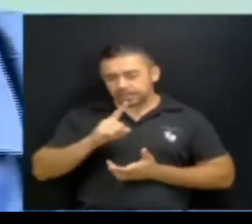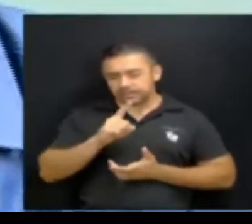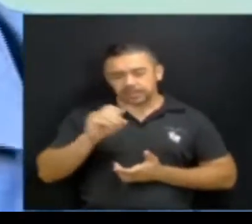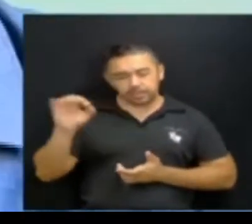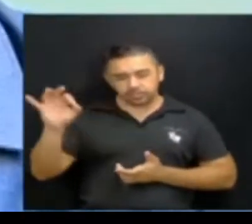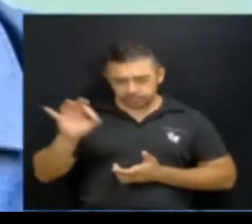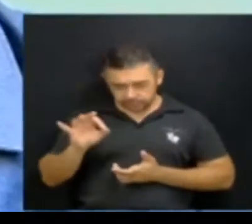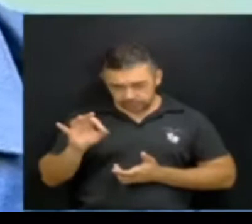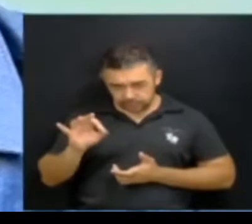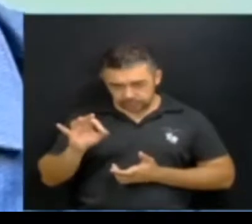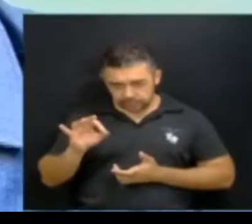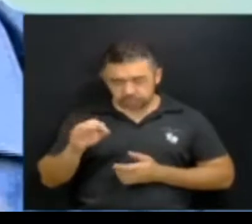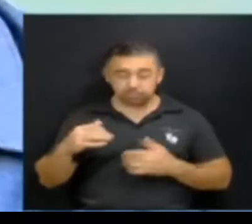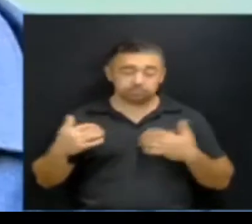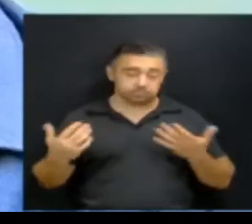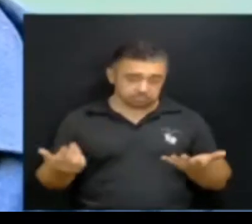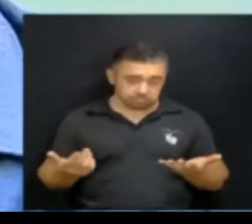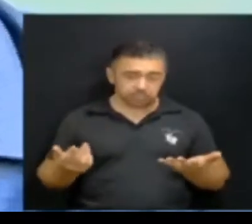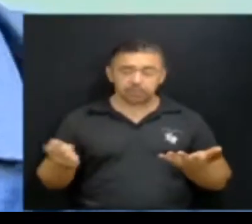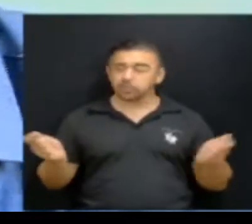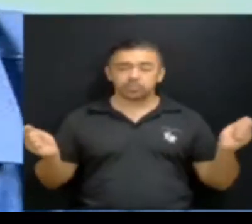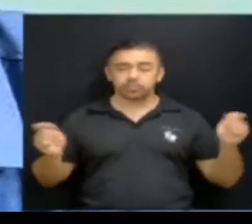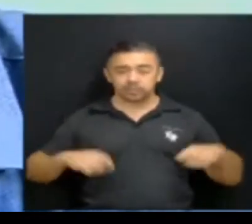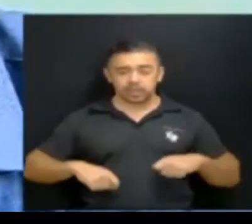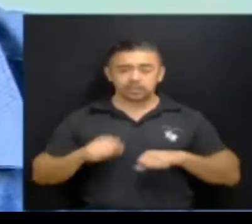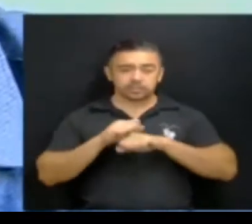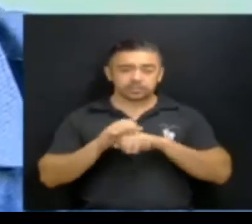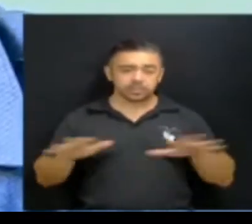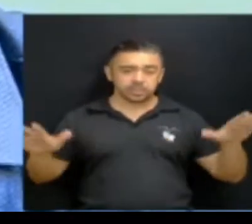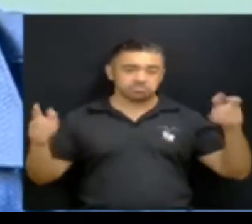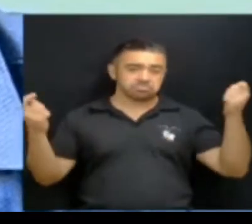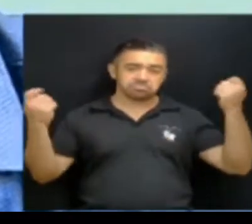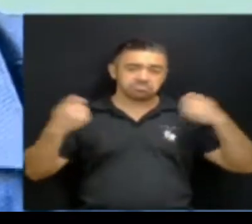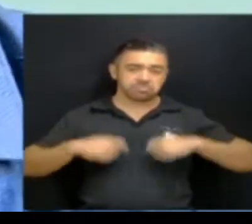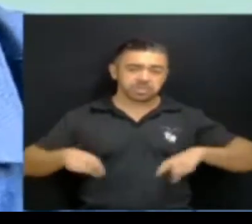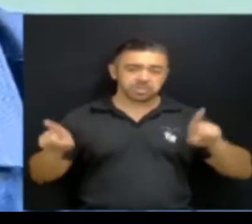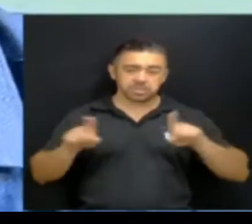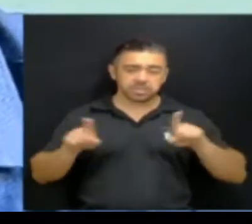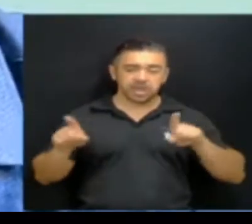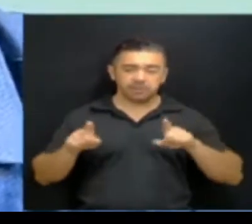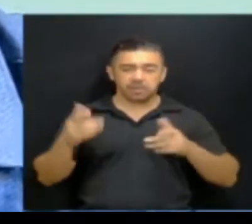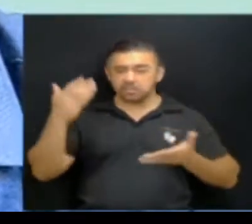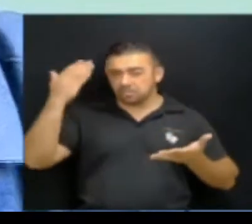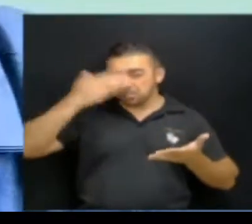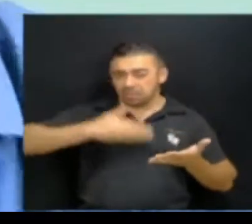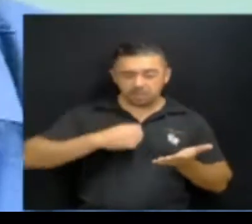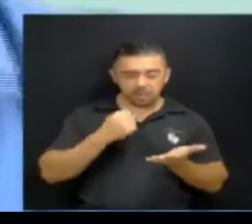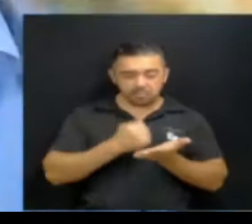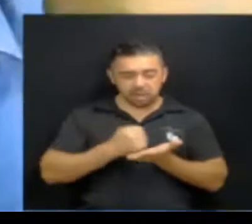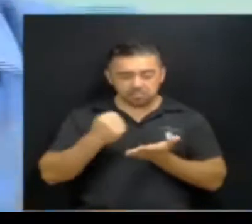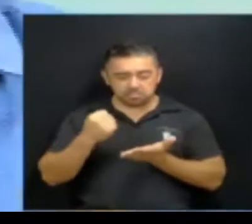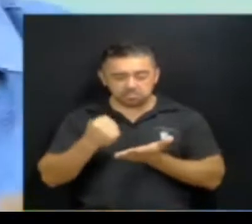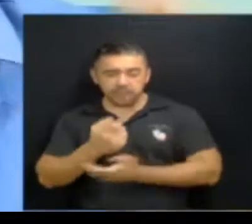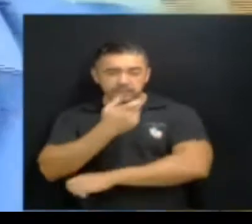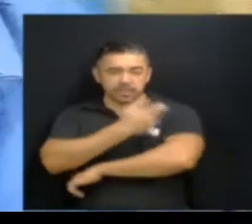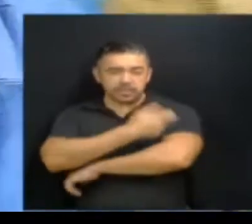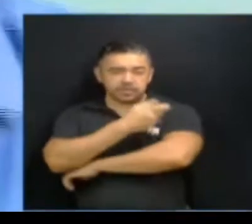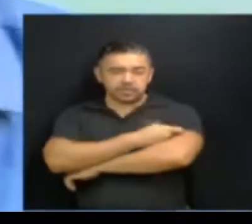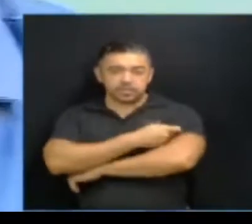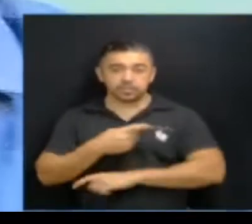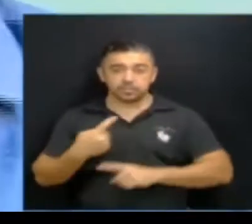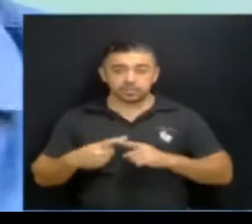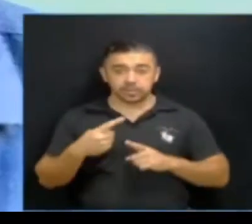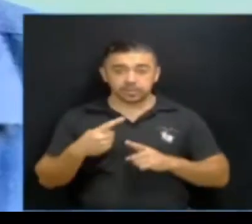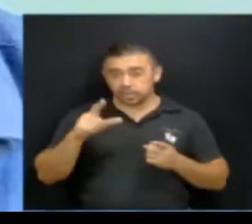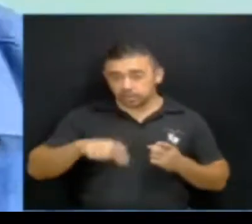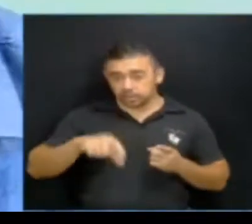100% eficaz, não transmitisse e não contaminasse, não precisaria de passaporte. E nem de apresentação de comprovante, porque ao